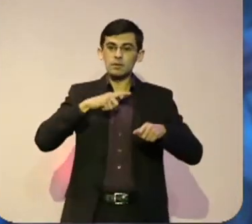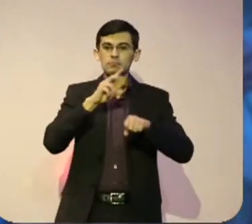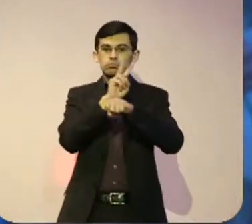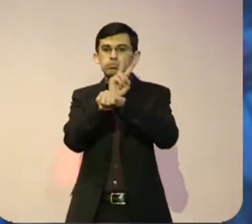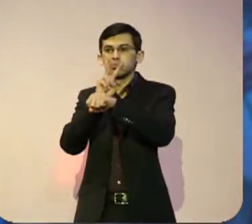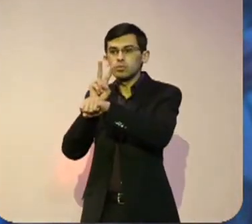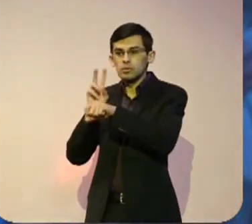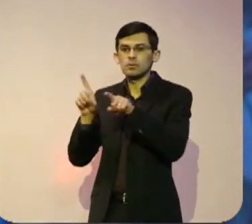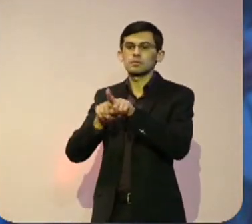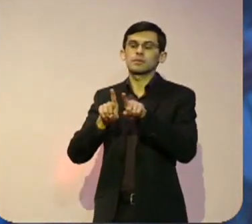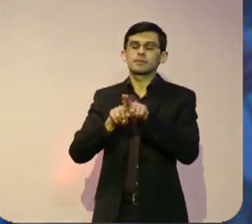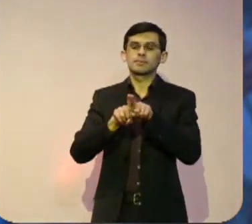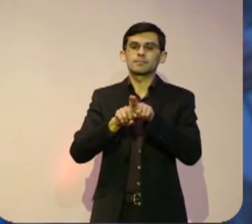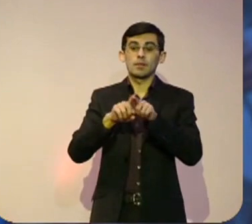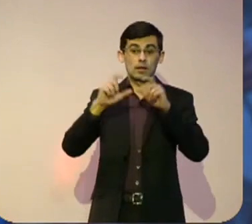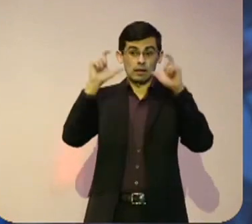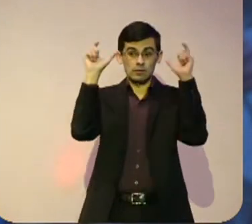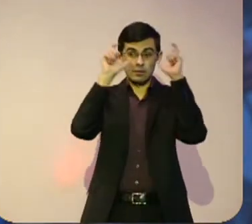cuidado,